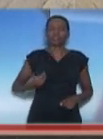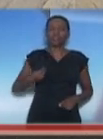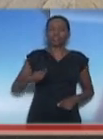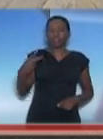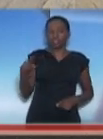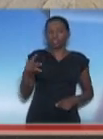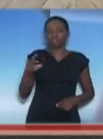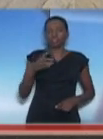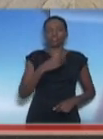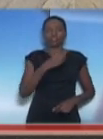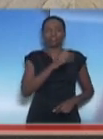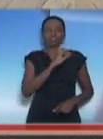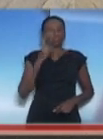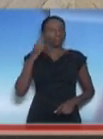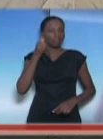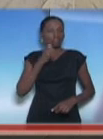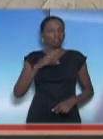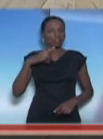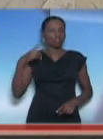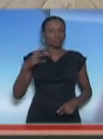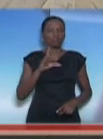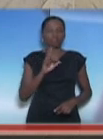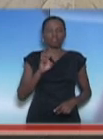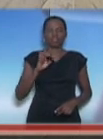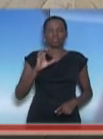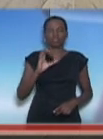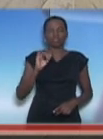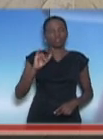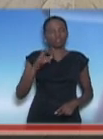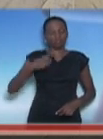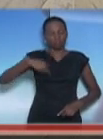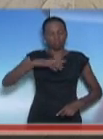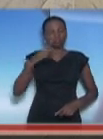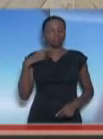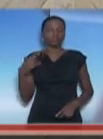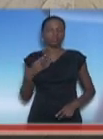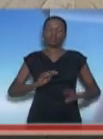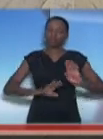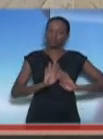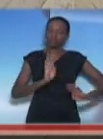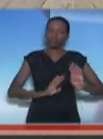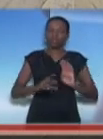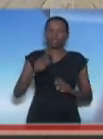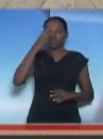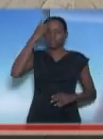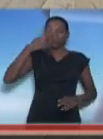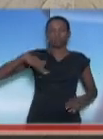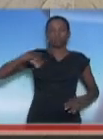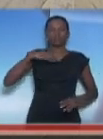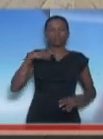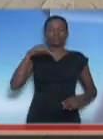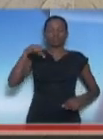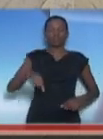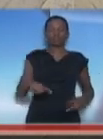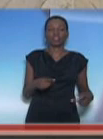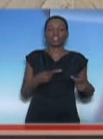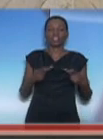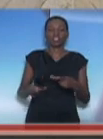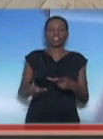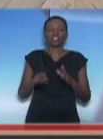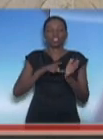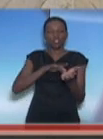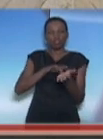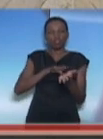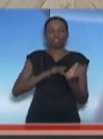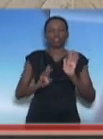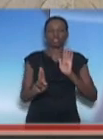deputada Alice Brandão. Então nós, deputados, precisamos tomar cuidado com isso. Pessoas que vêm, se apresentam como sendo representantes de